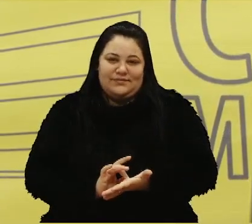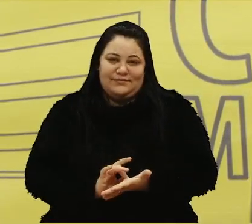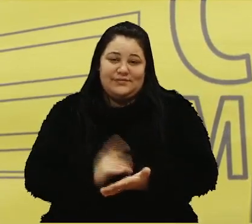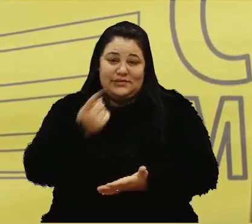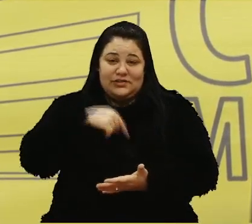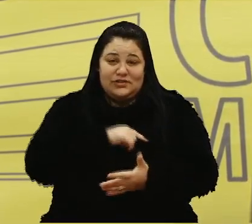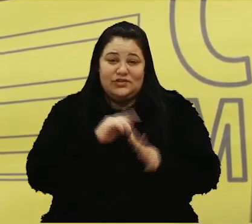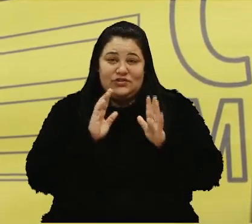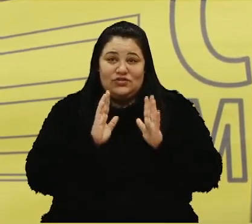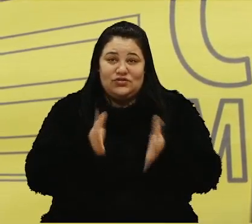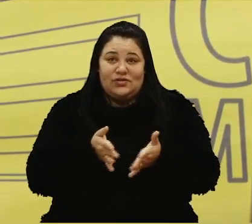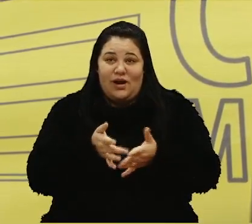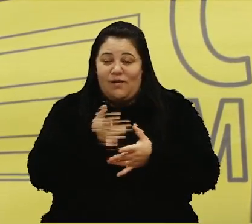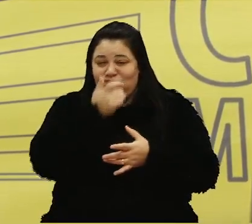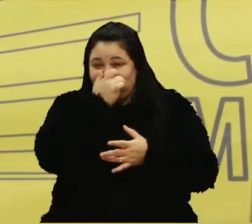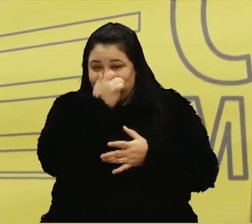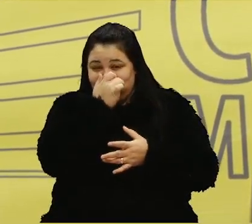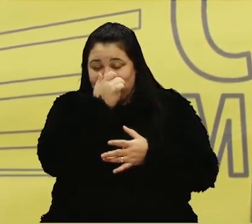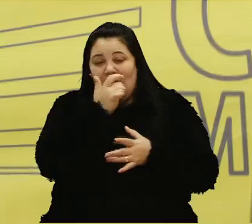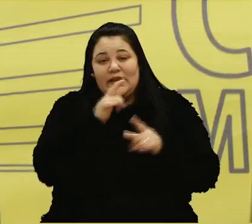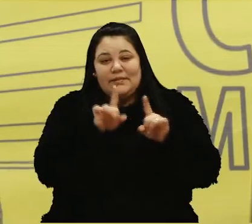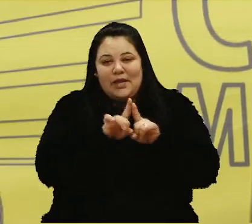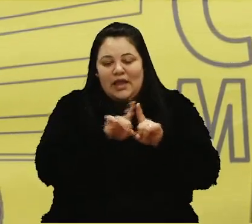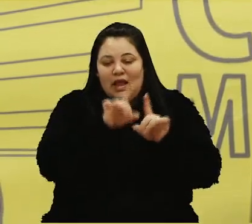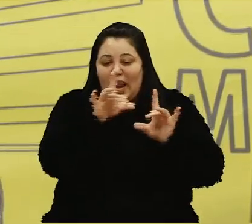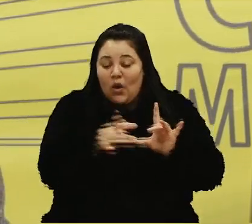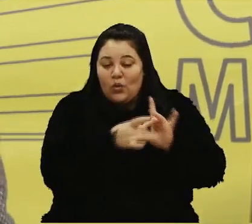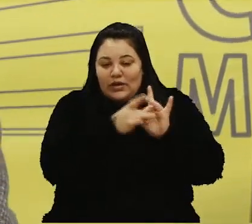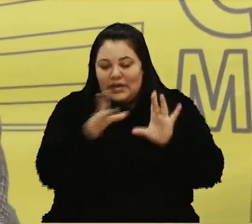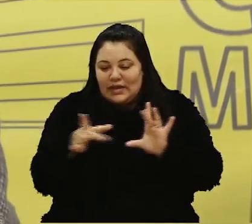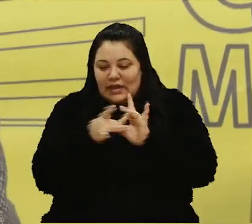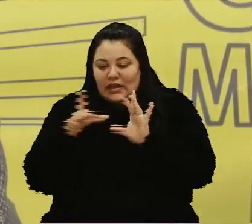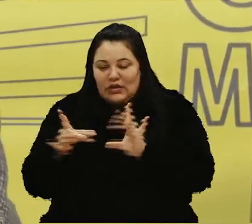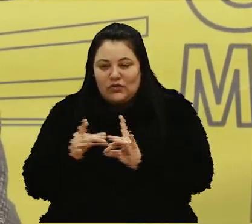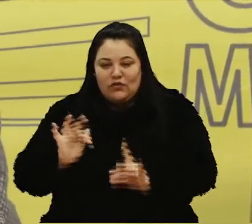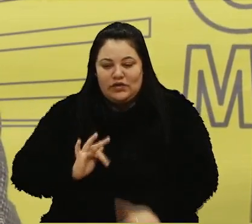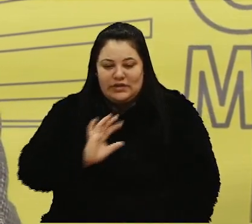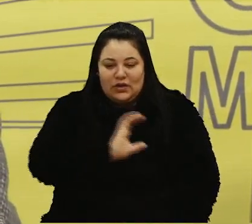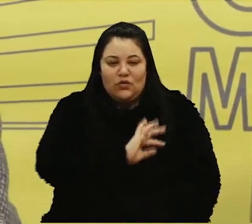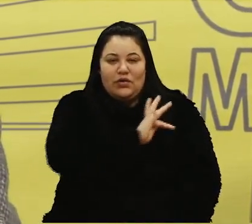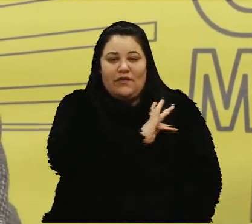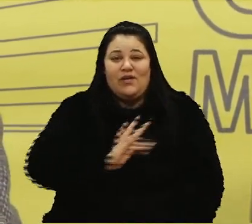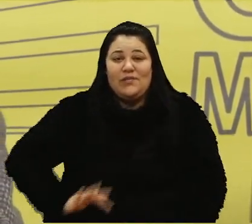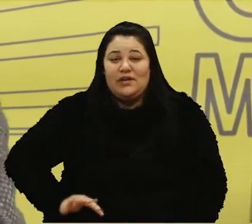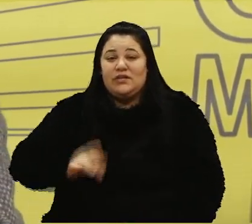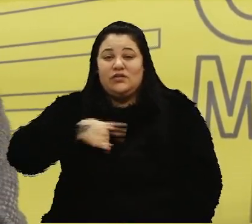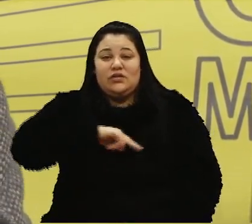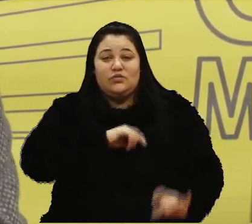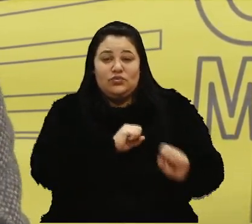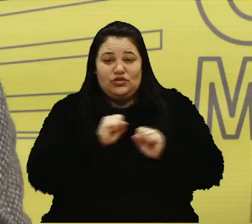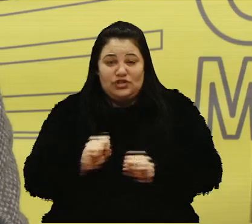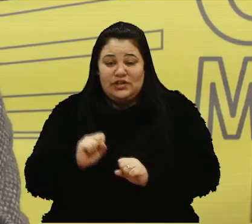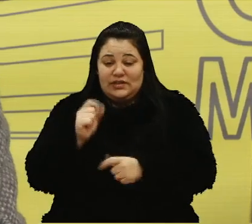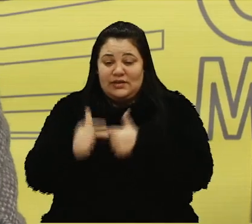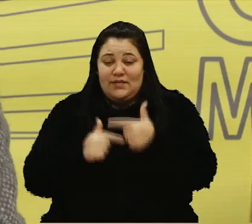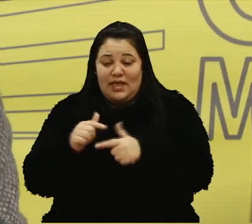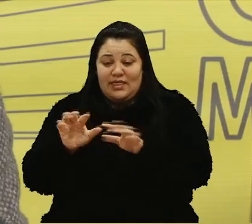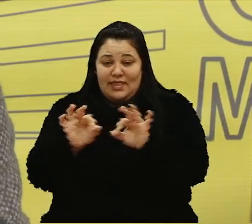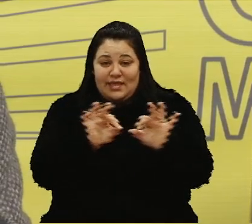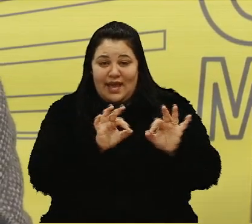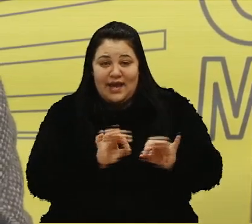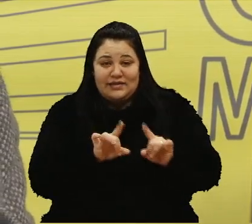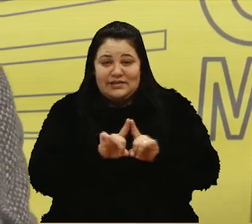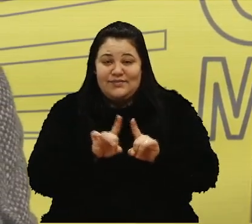estamos conurbados com Farroupilha, conurbados com Flores da Cunha. Poderia se trabalhar questões regionais de forma